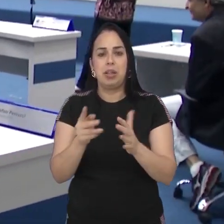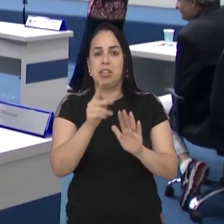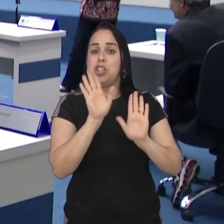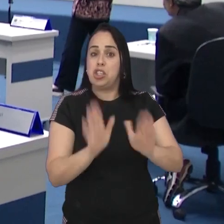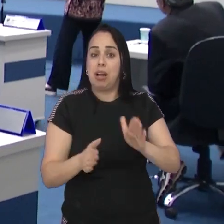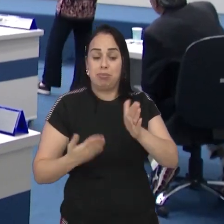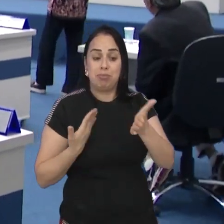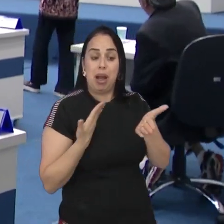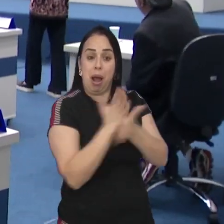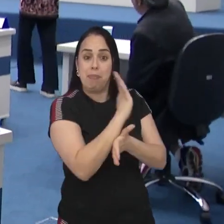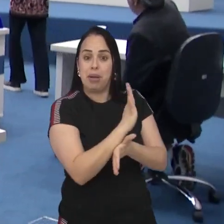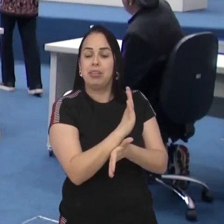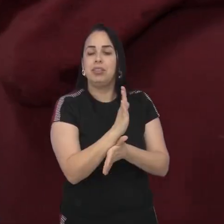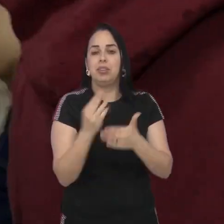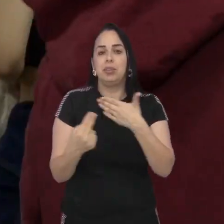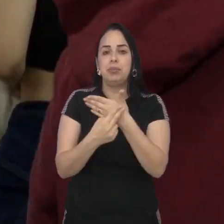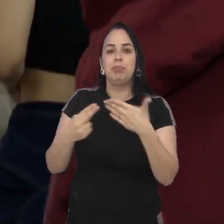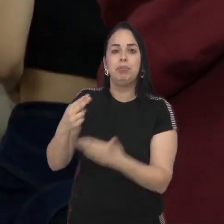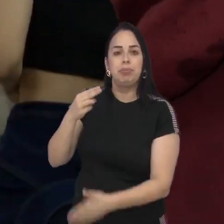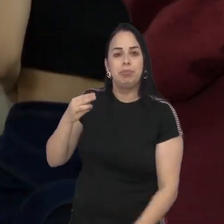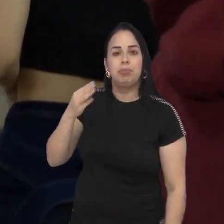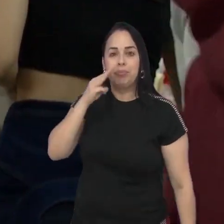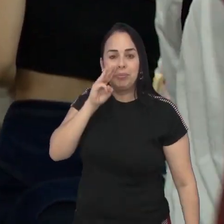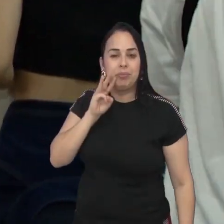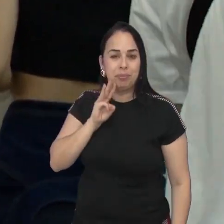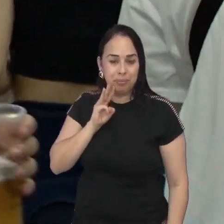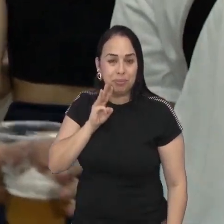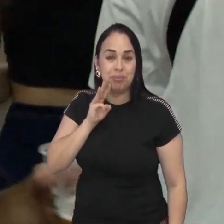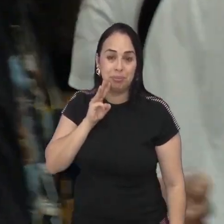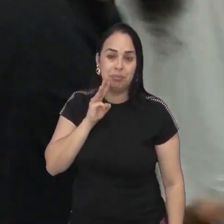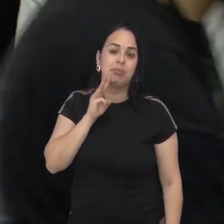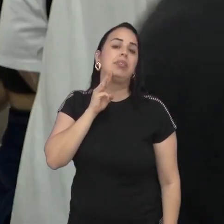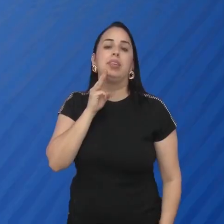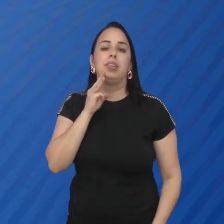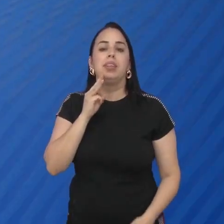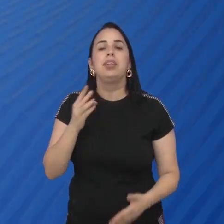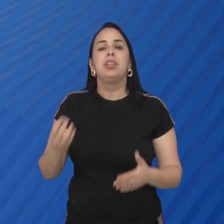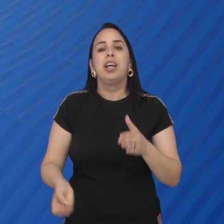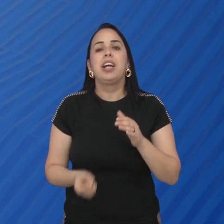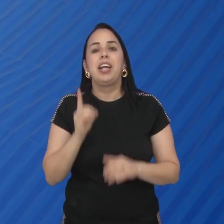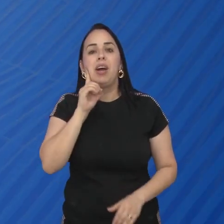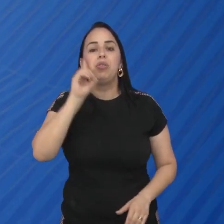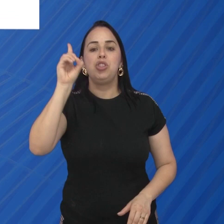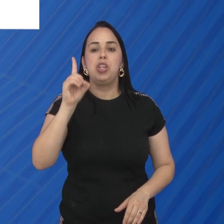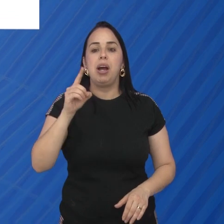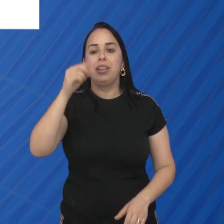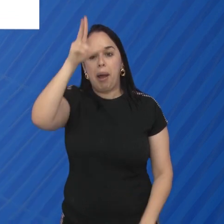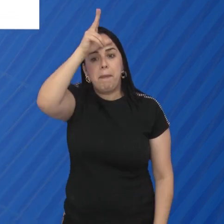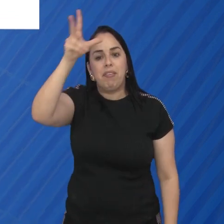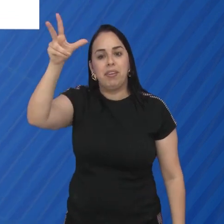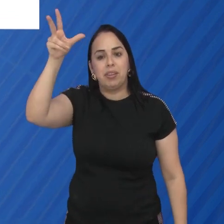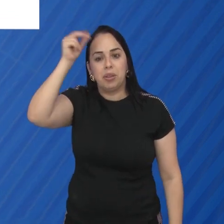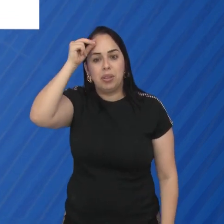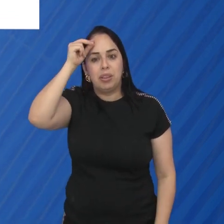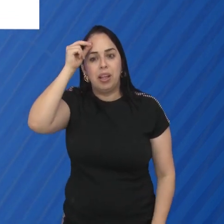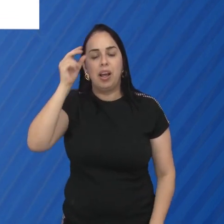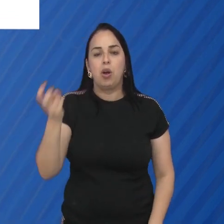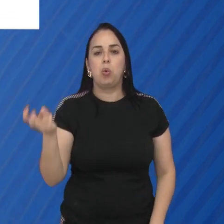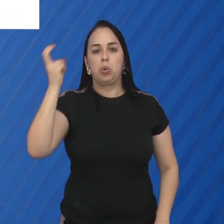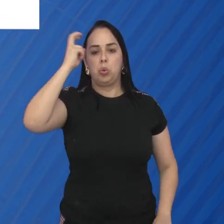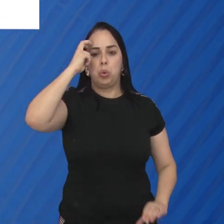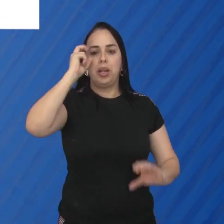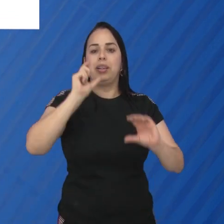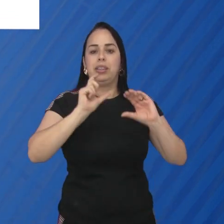é uma lei aprovada na Câmara, de autoria do vereador Walter Hayashi, que institui o Dia Municipal da Cultura